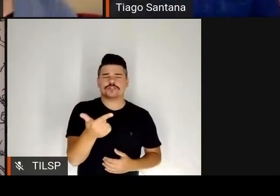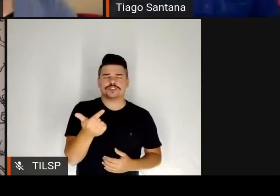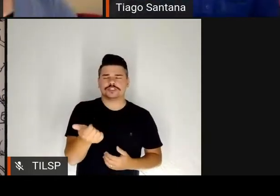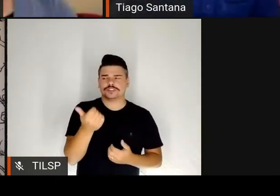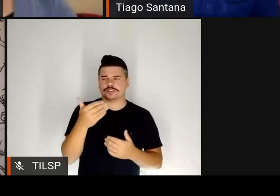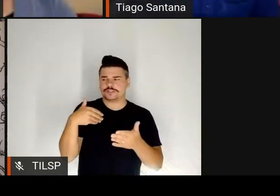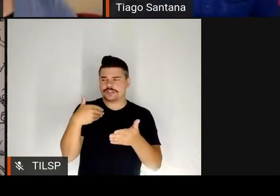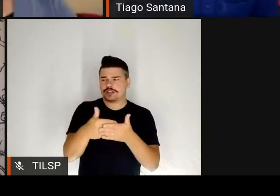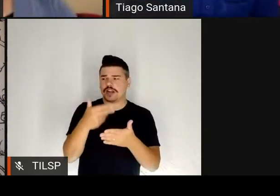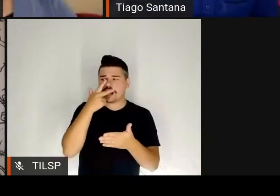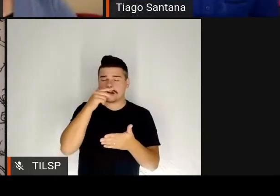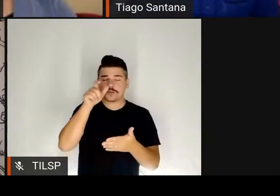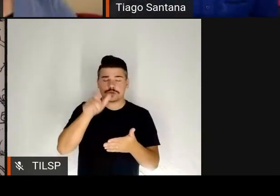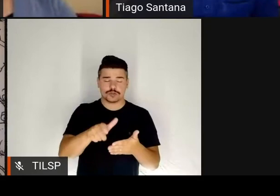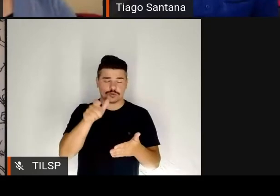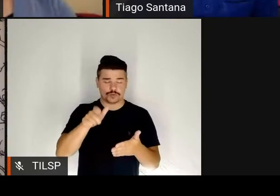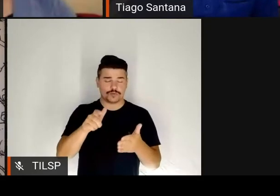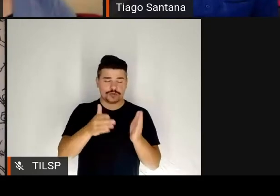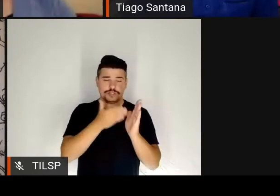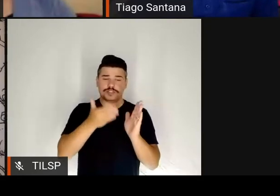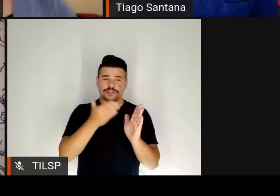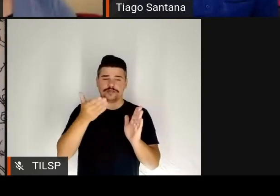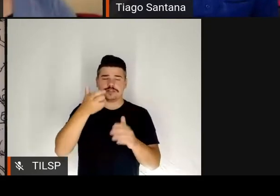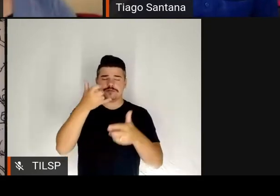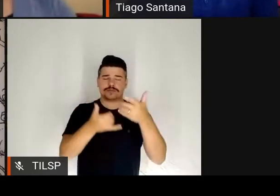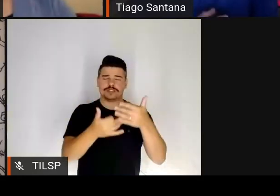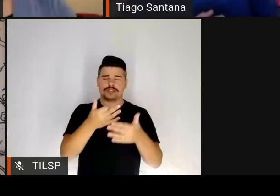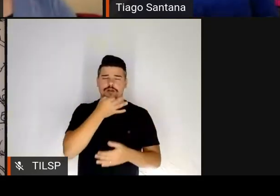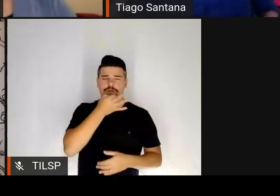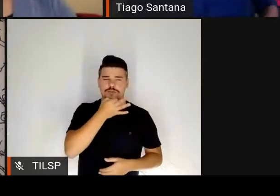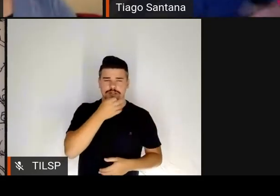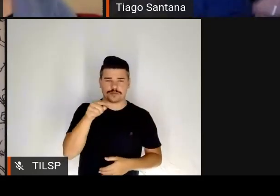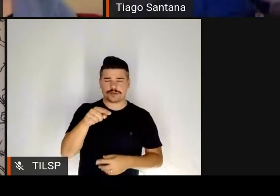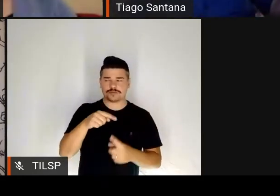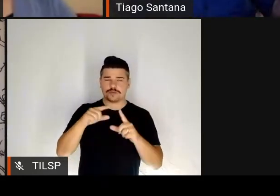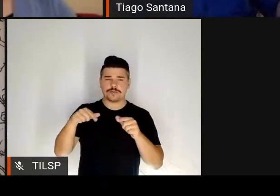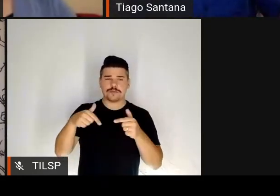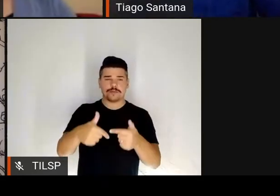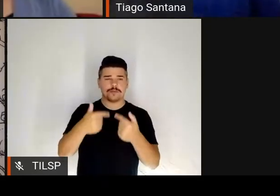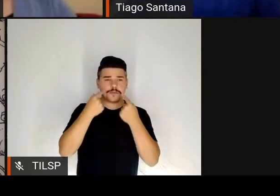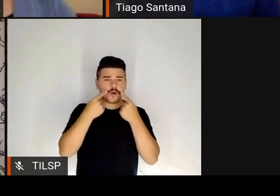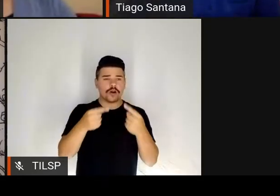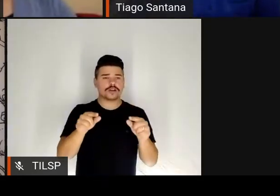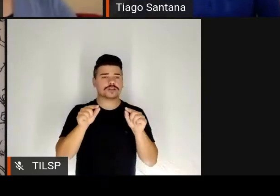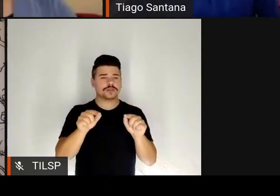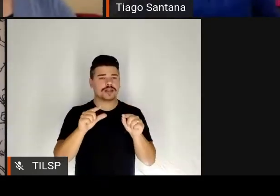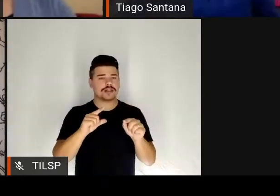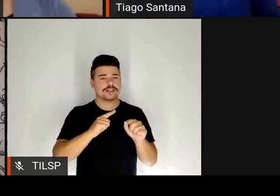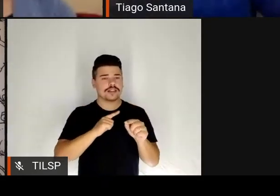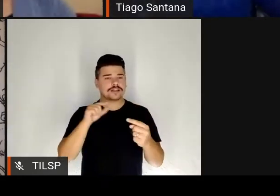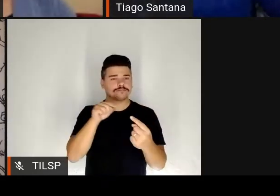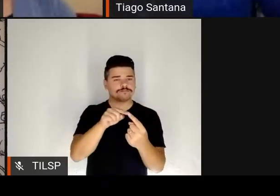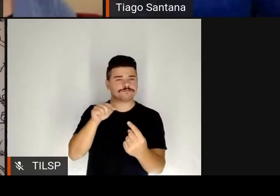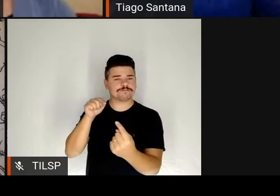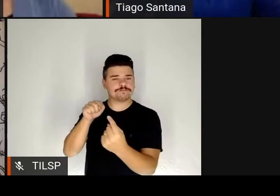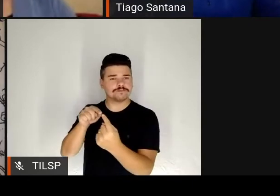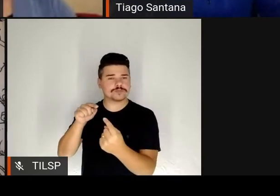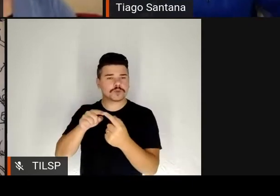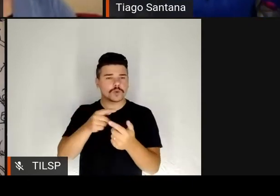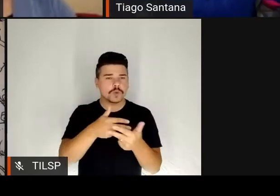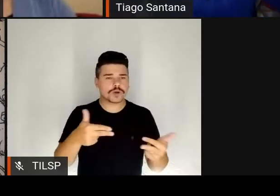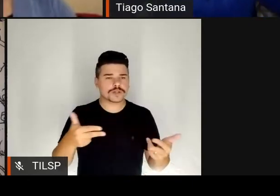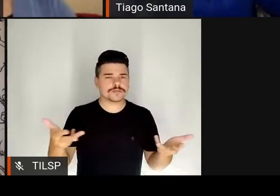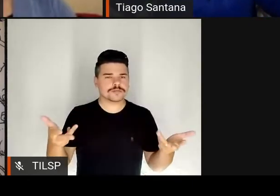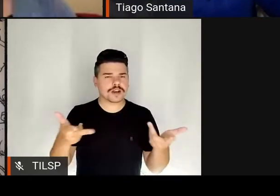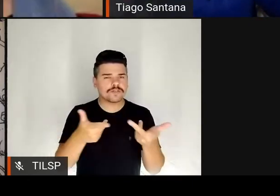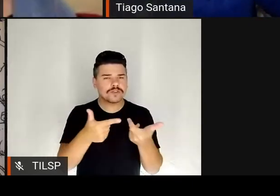esse momento, essa publicação, eu acho que ele resgata isso, eu acho que isso vai ser uma contribuição muito grande, obviamente para a